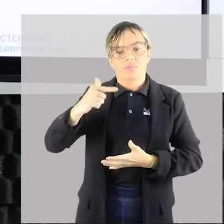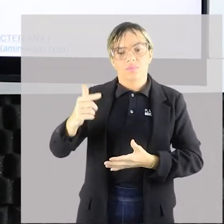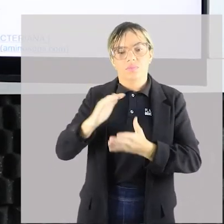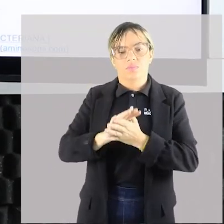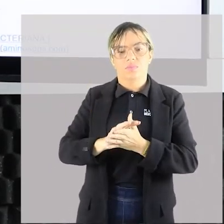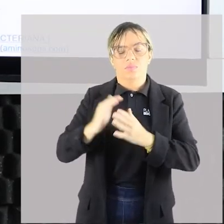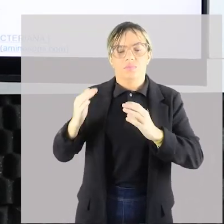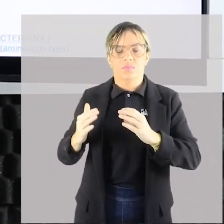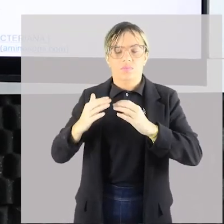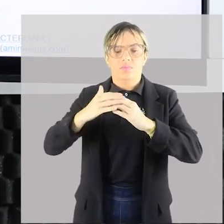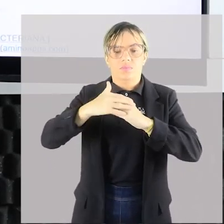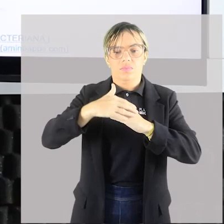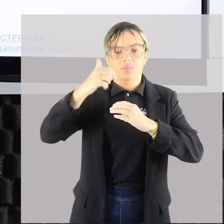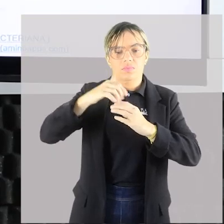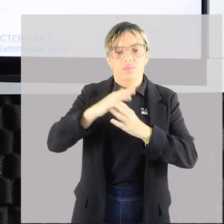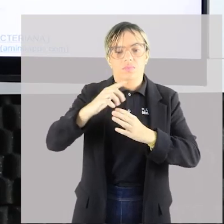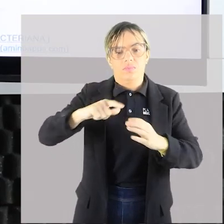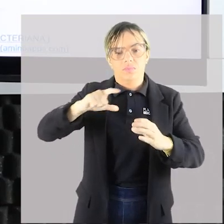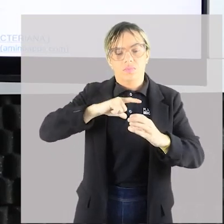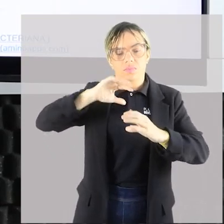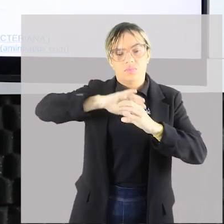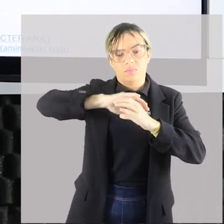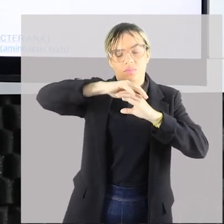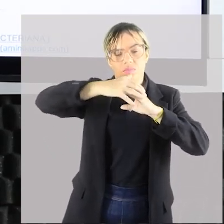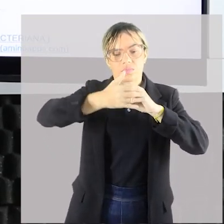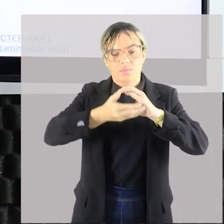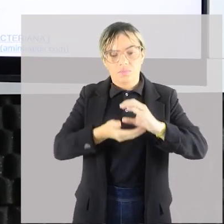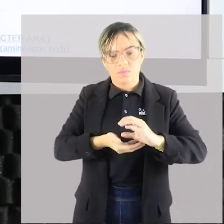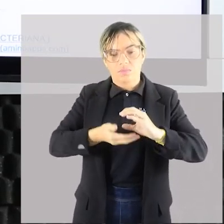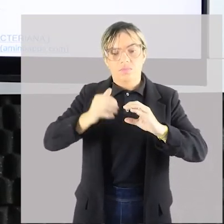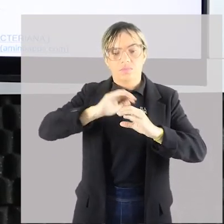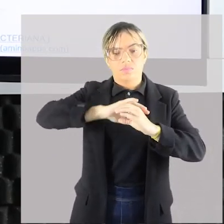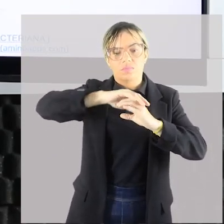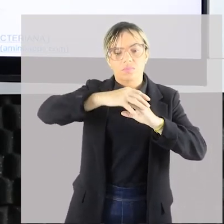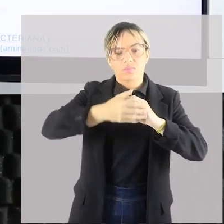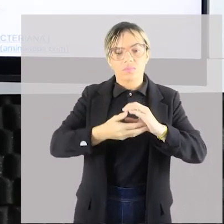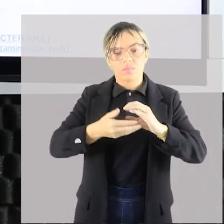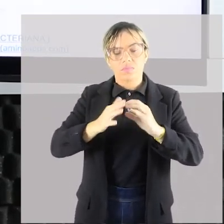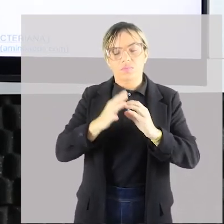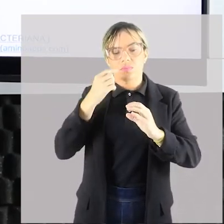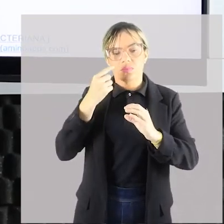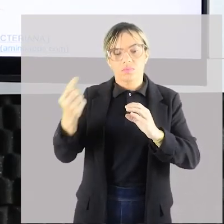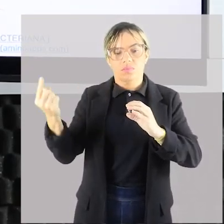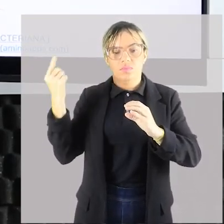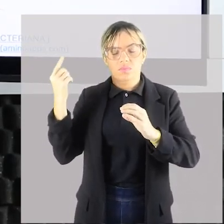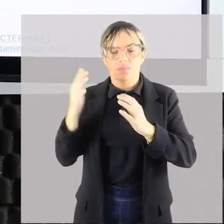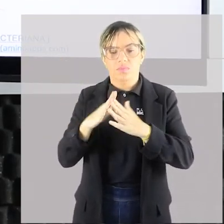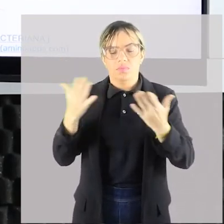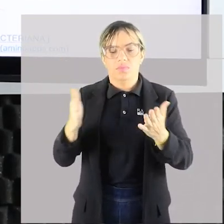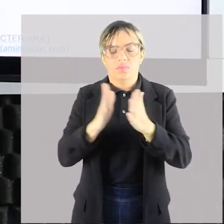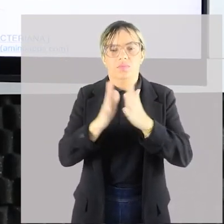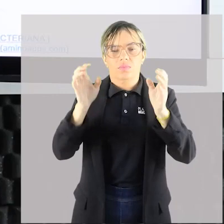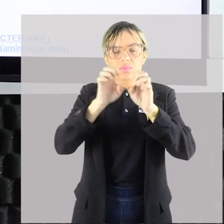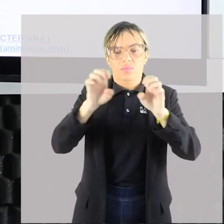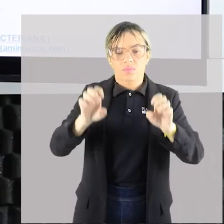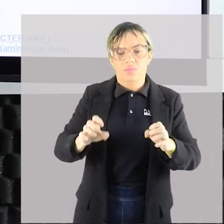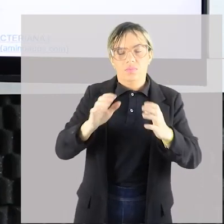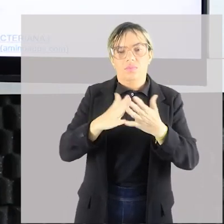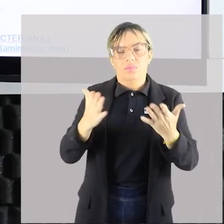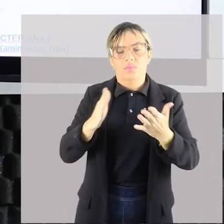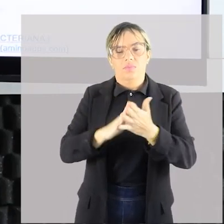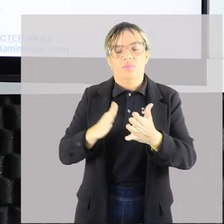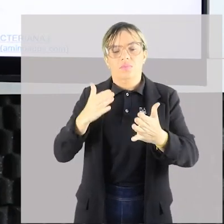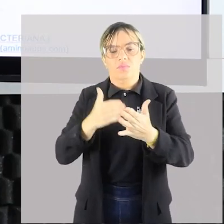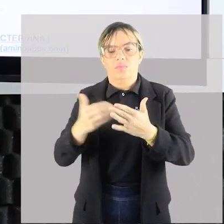parede celular, ela também vai ter a membrana plasmática. A membrana plasmática, então, é uma estrutura que